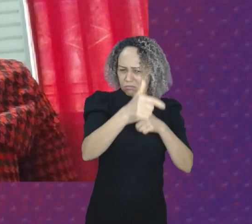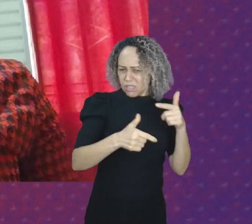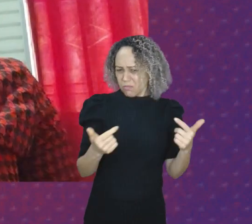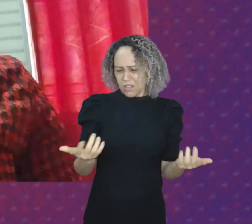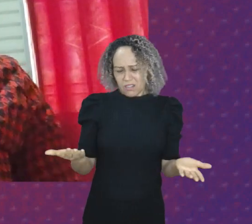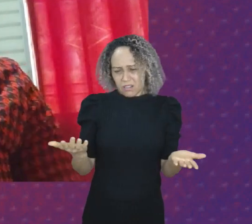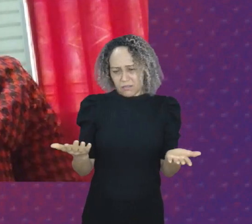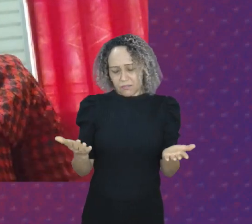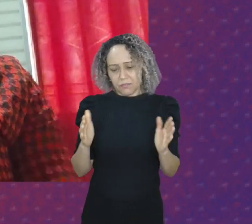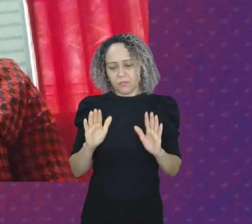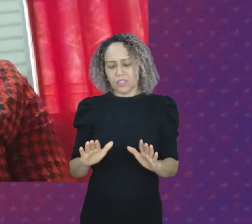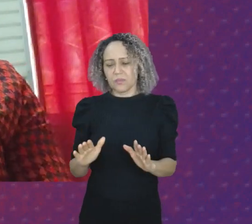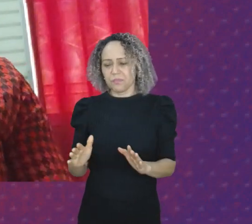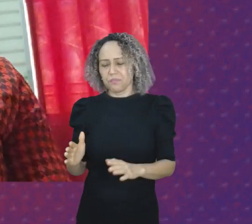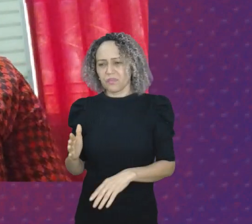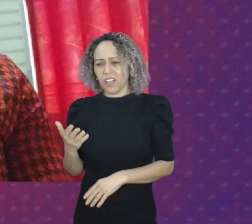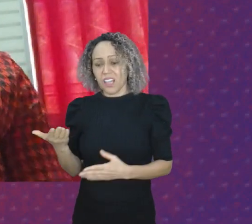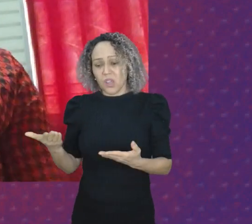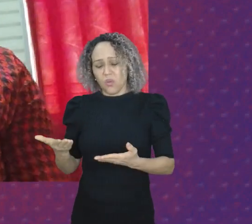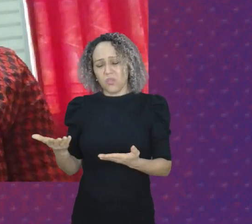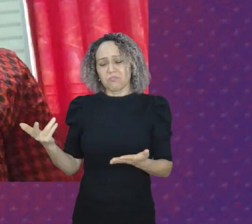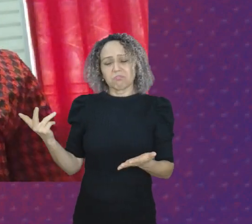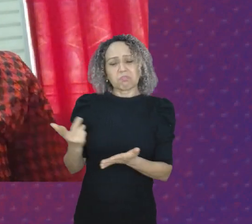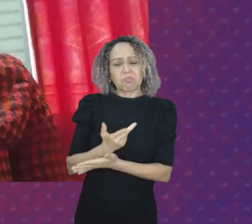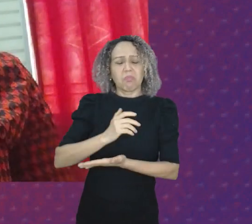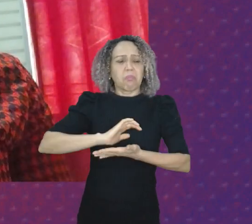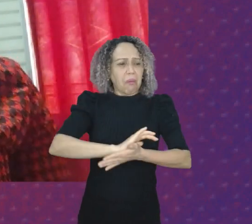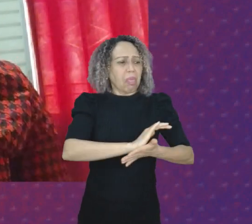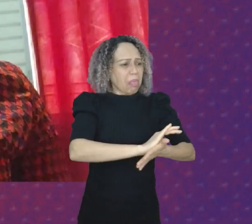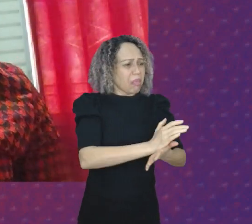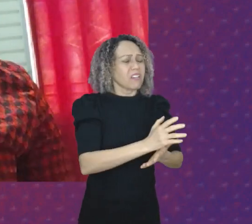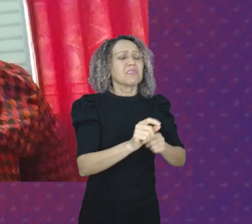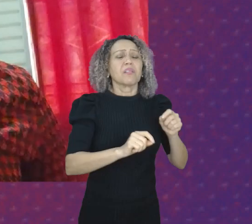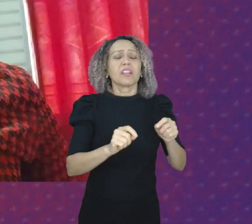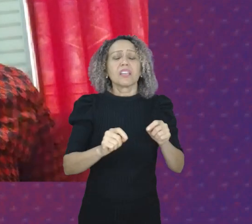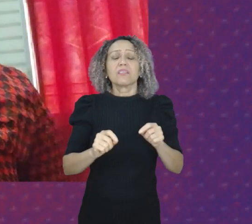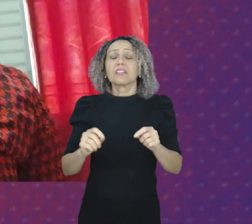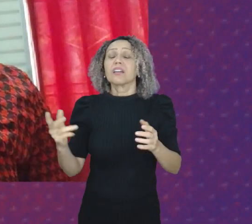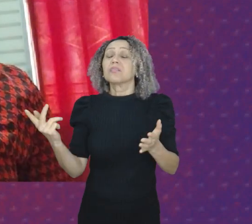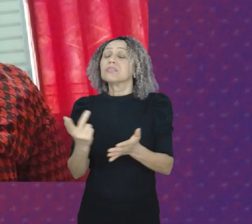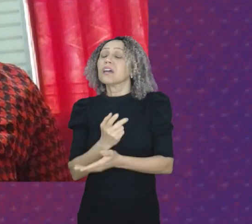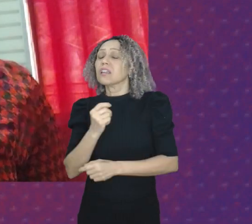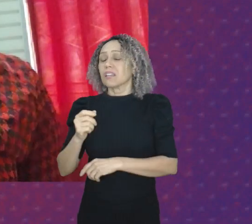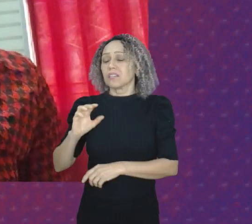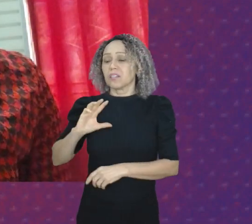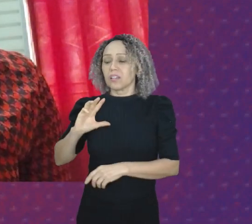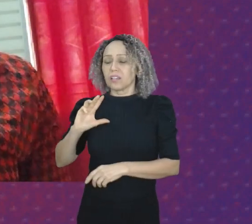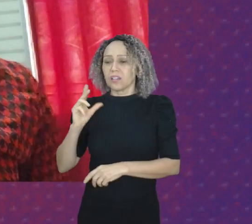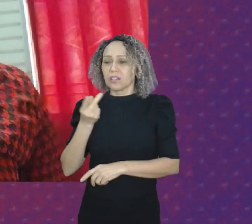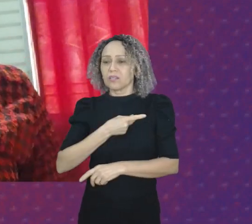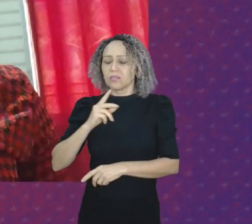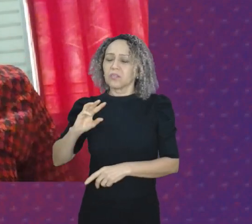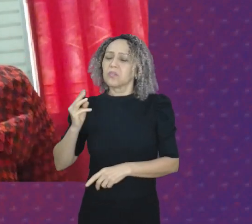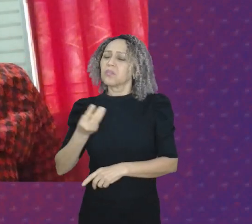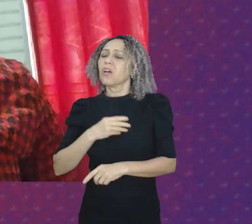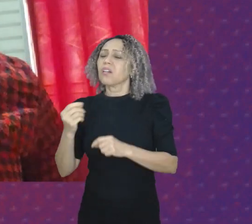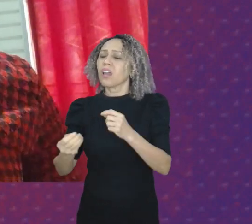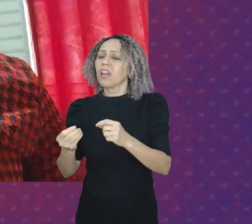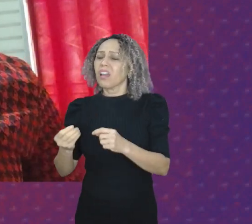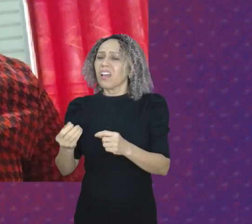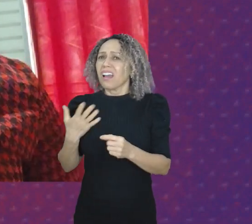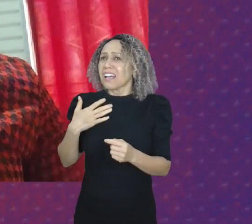da prostituição como única opção de trabalho para essa população. Então, é por isso que a gente está unificando forças para que a gente